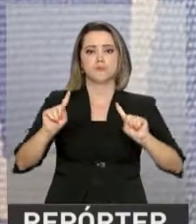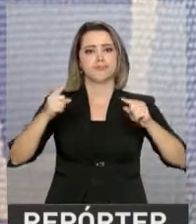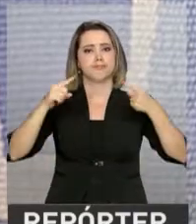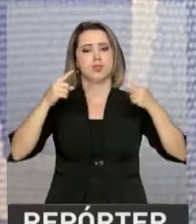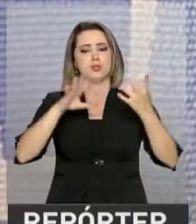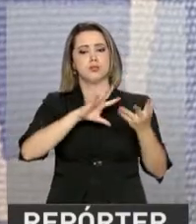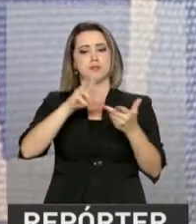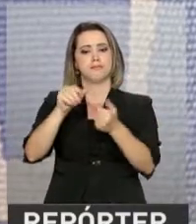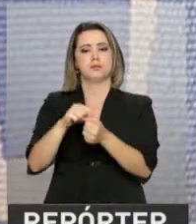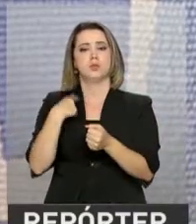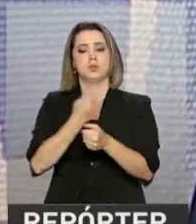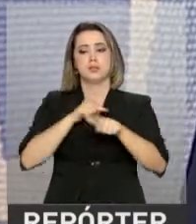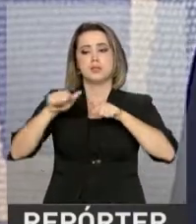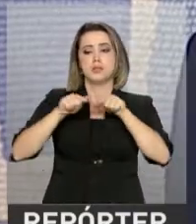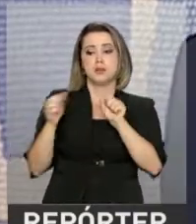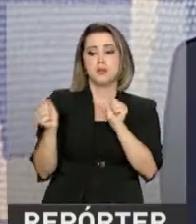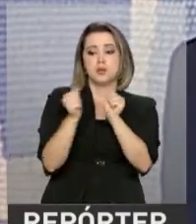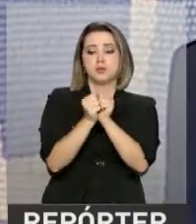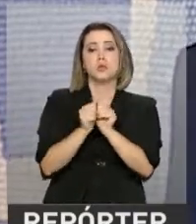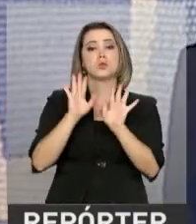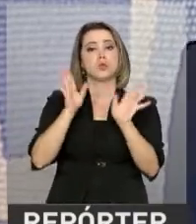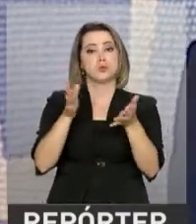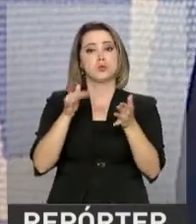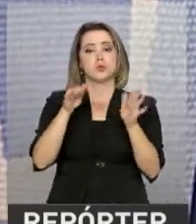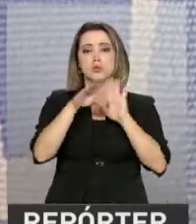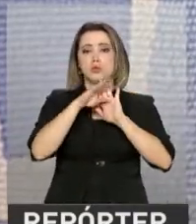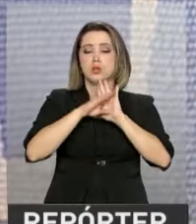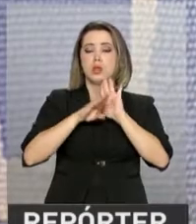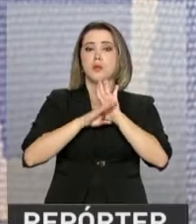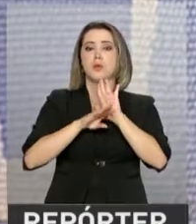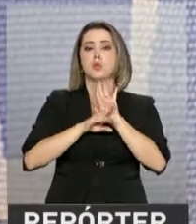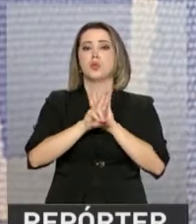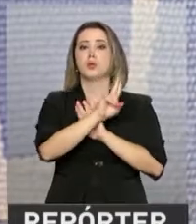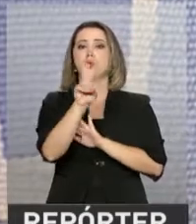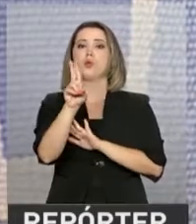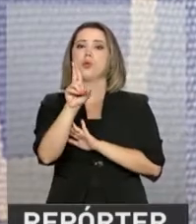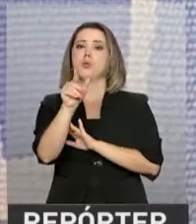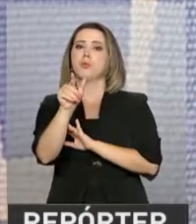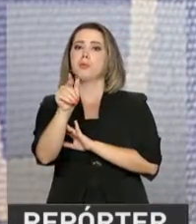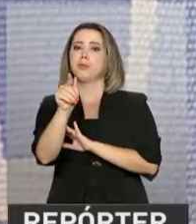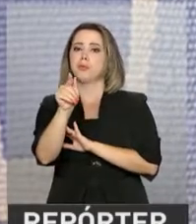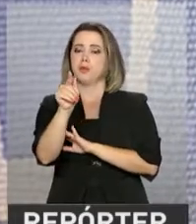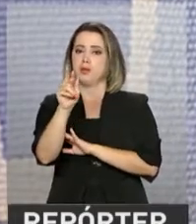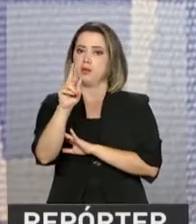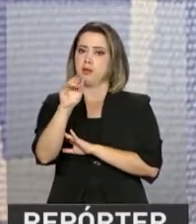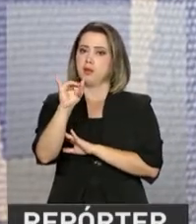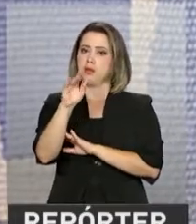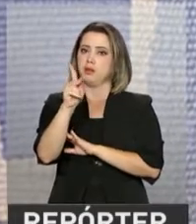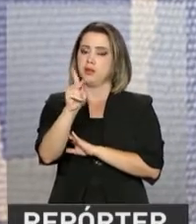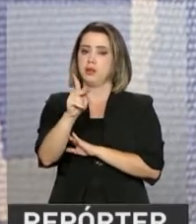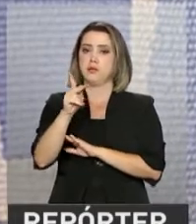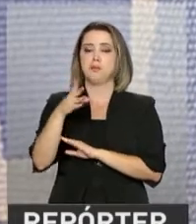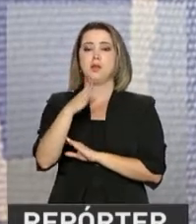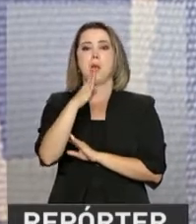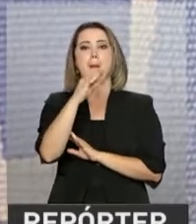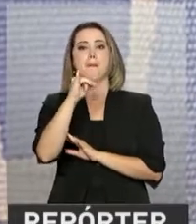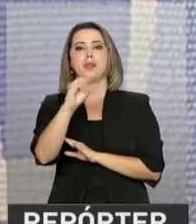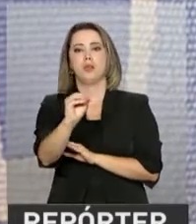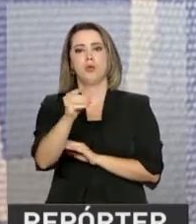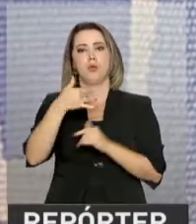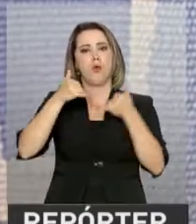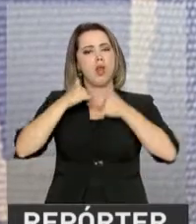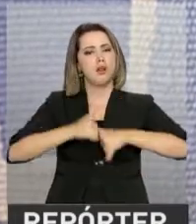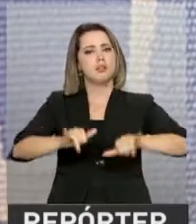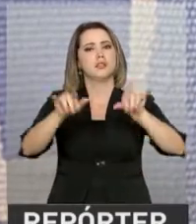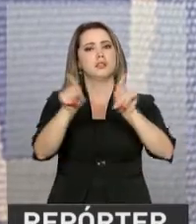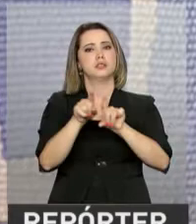juntos trabalhamos no já famoso projeto gripe eletrônica e um vínculo